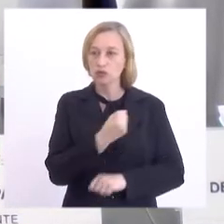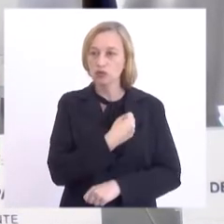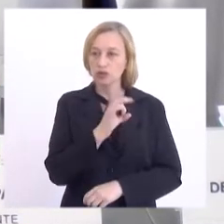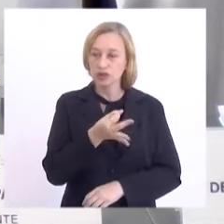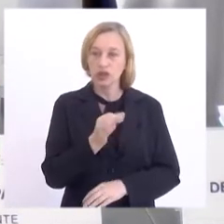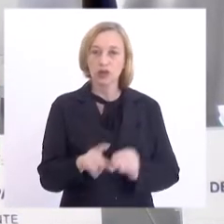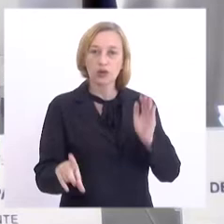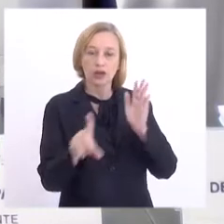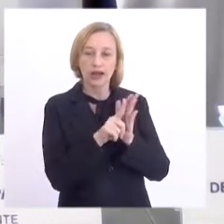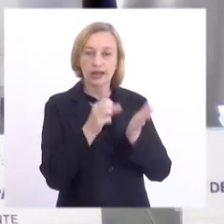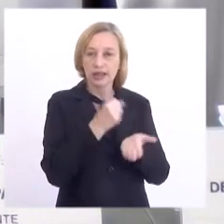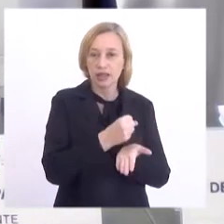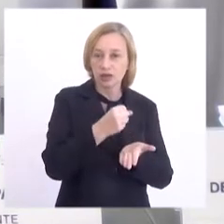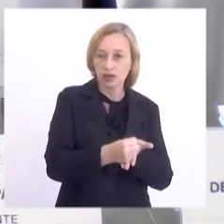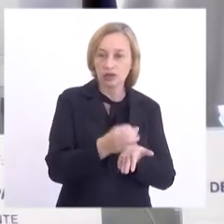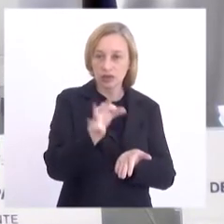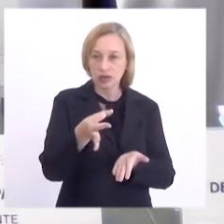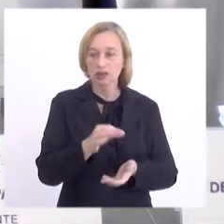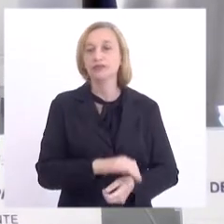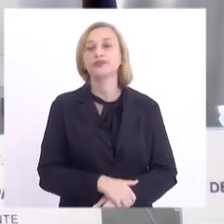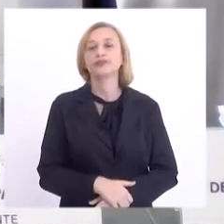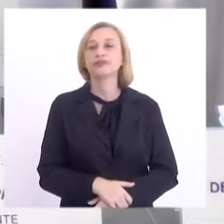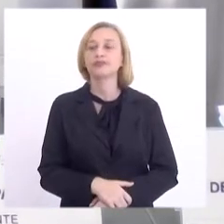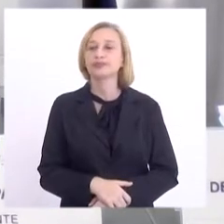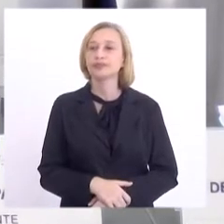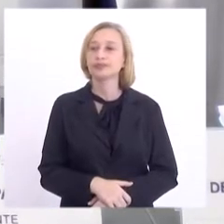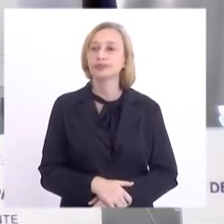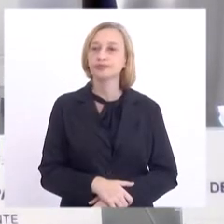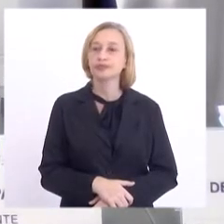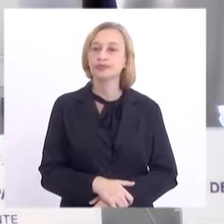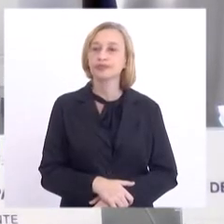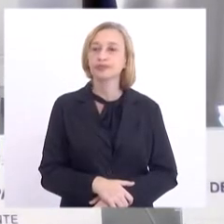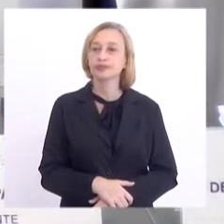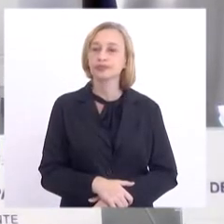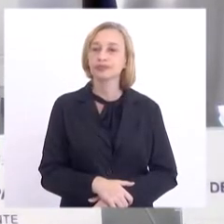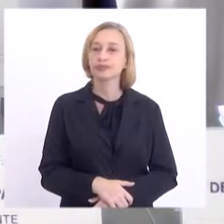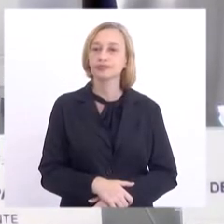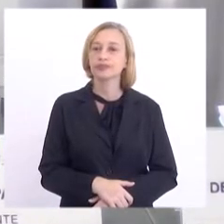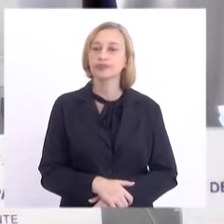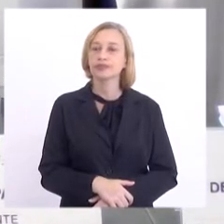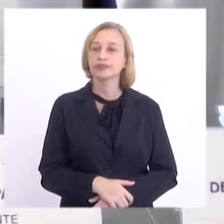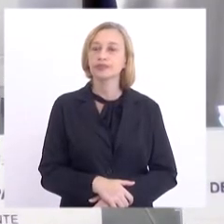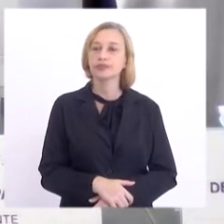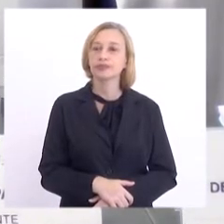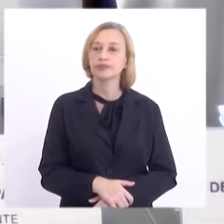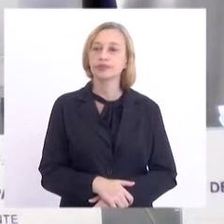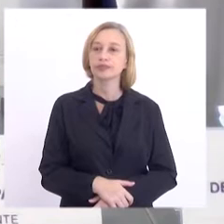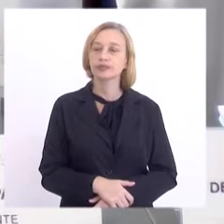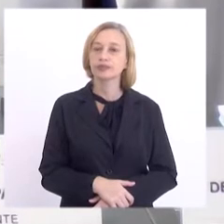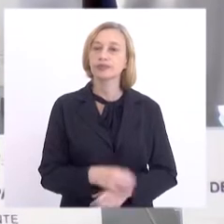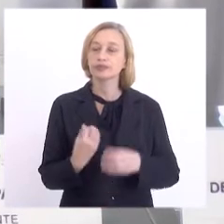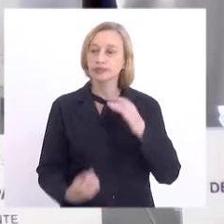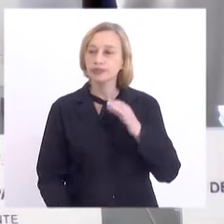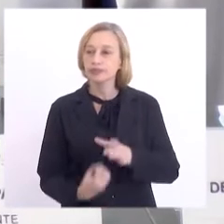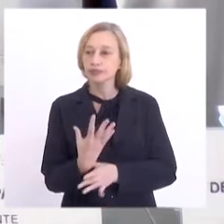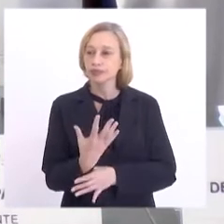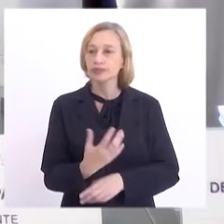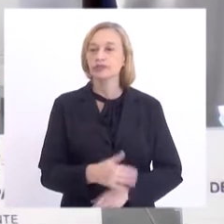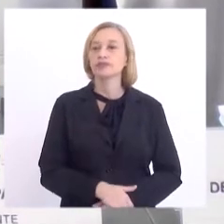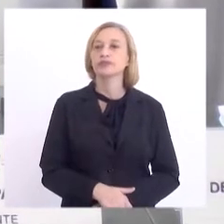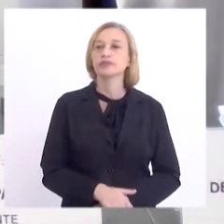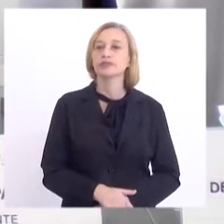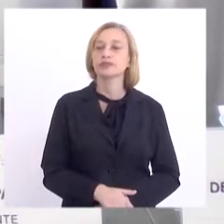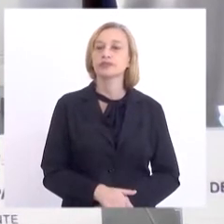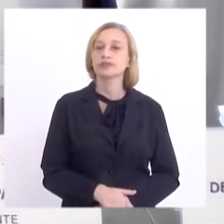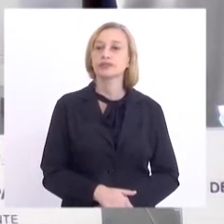das contratações essa lenda conforme idade exatamente foi criada